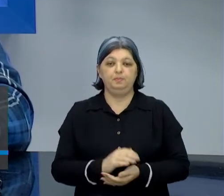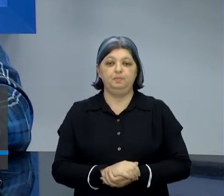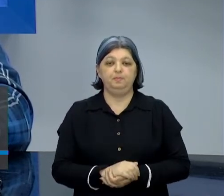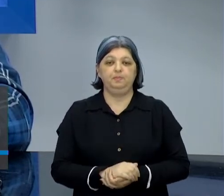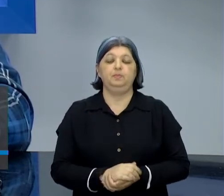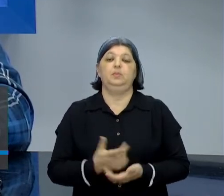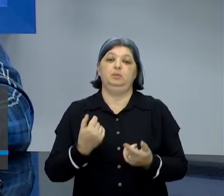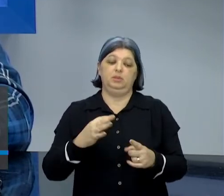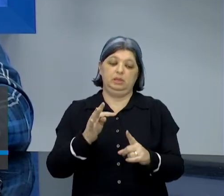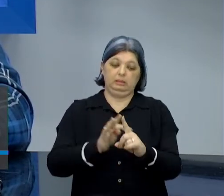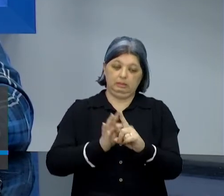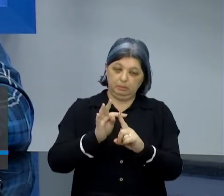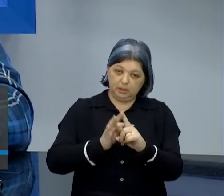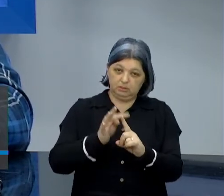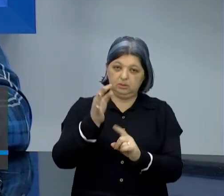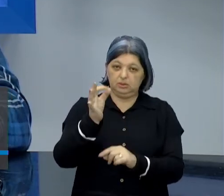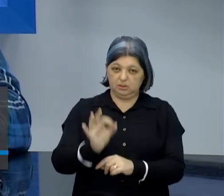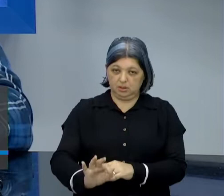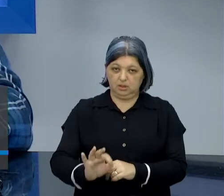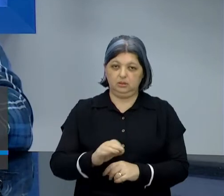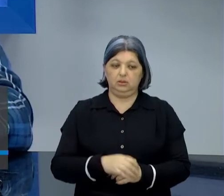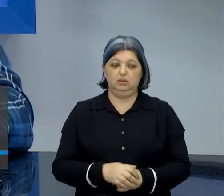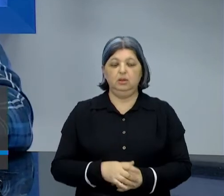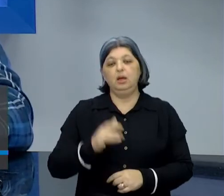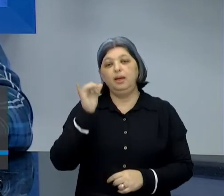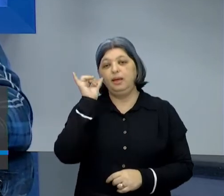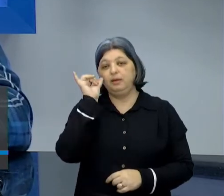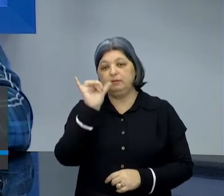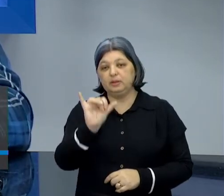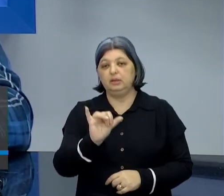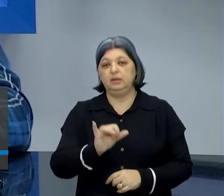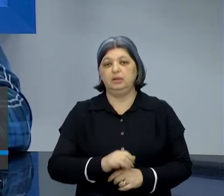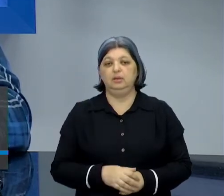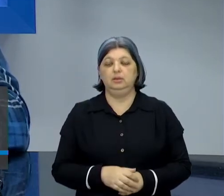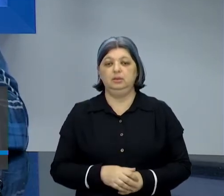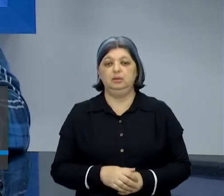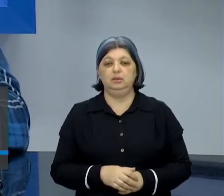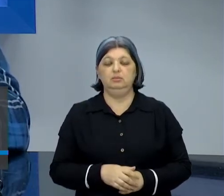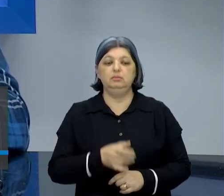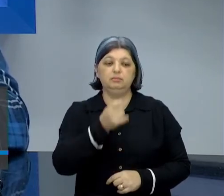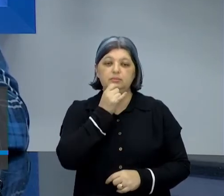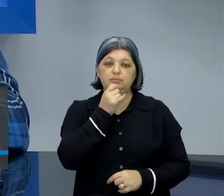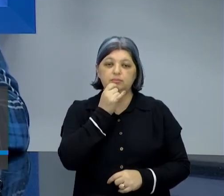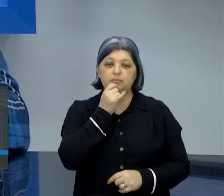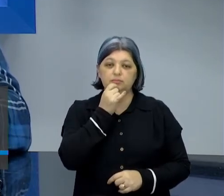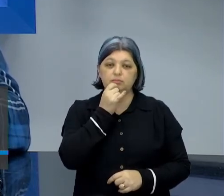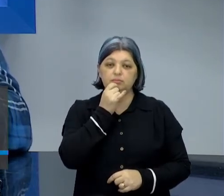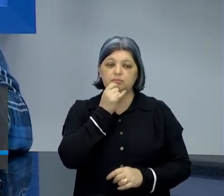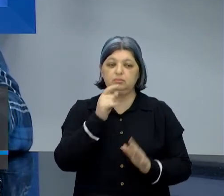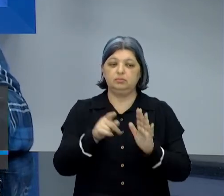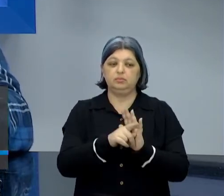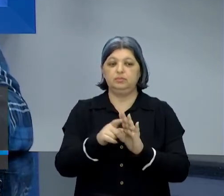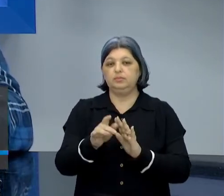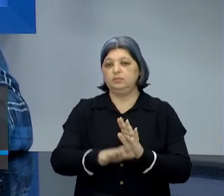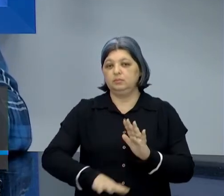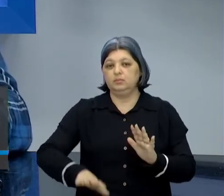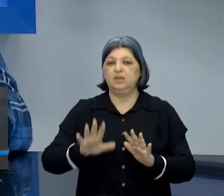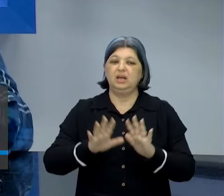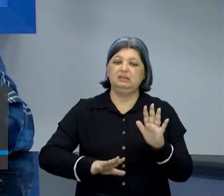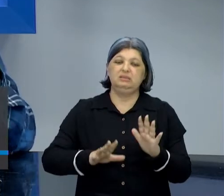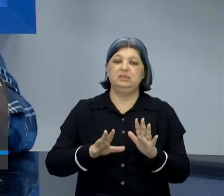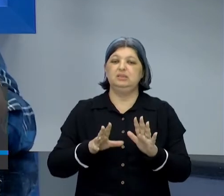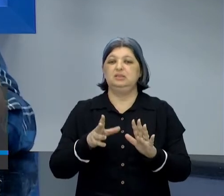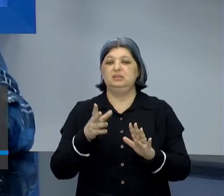numa temperatura adequada. Você precisa evitar que, por exemplo, o setor tenha muita umidade para